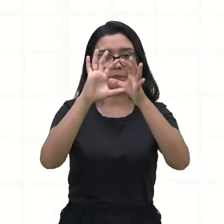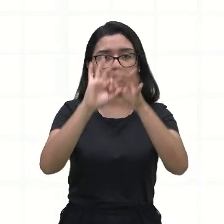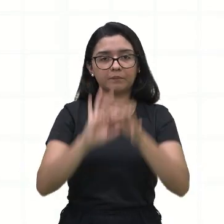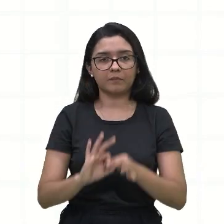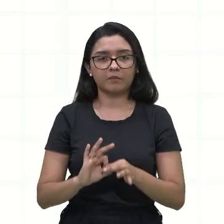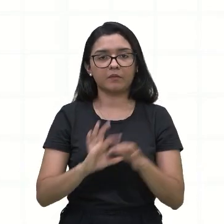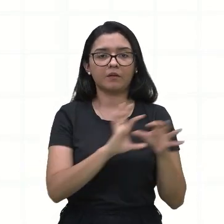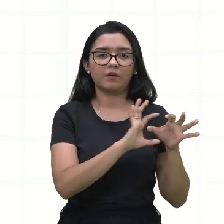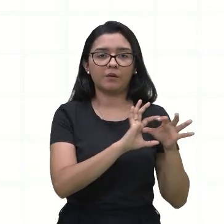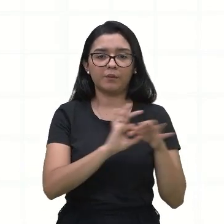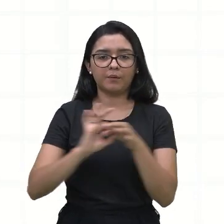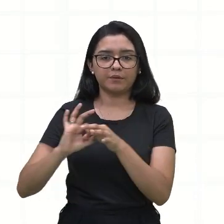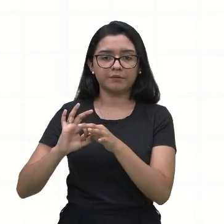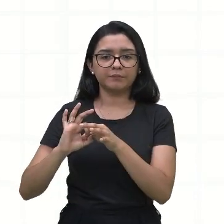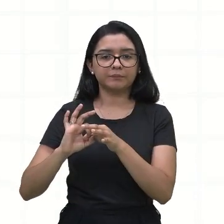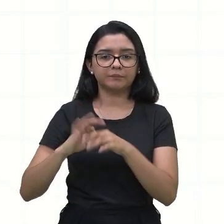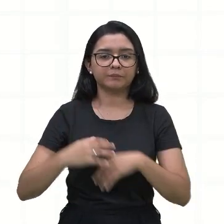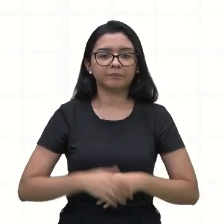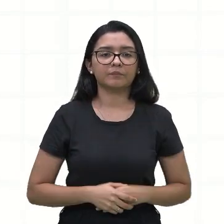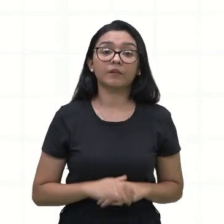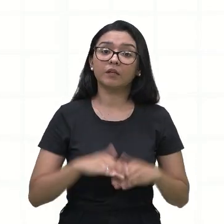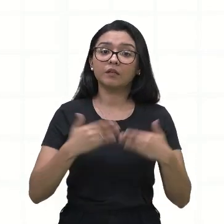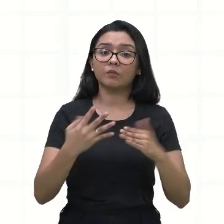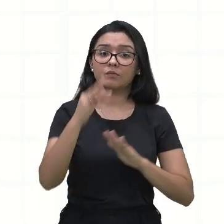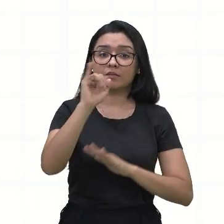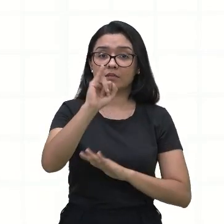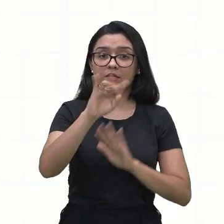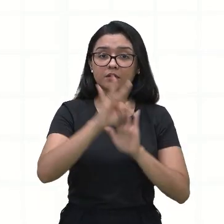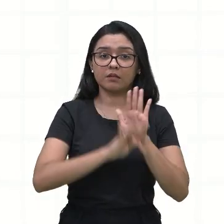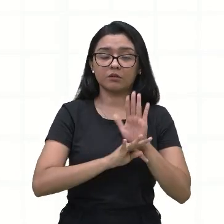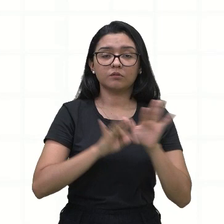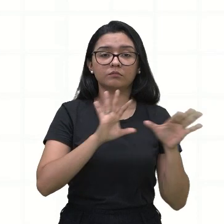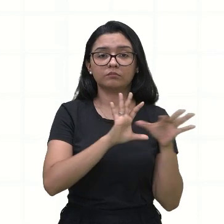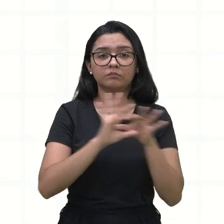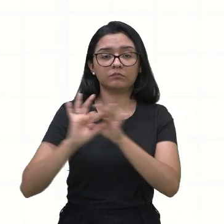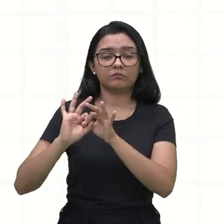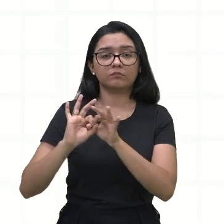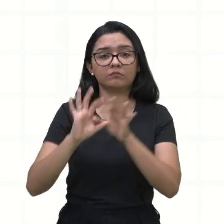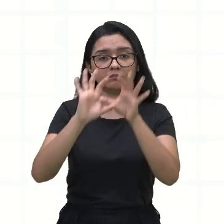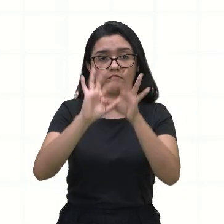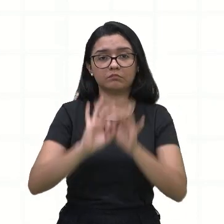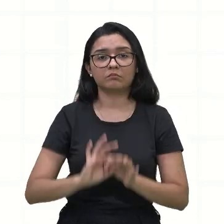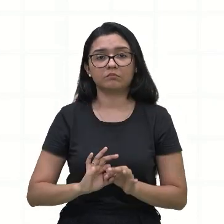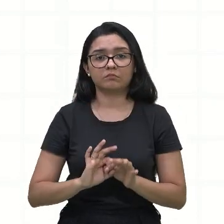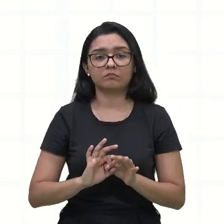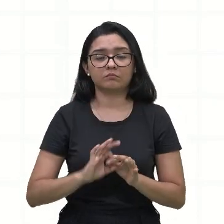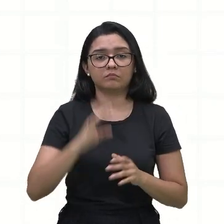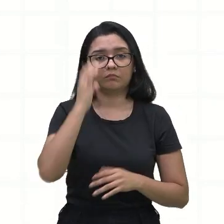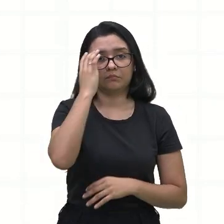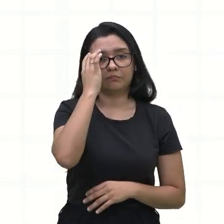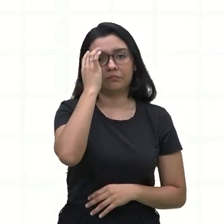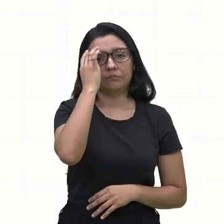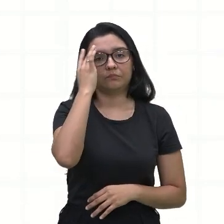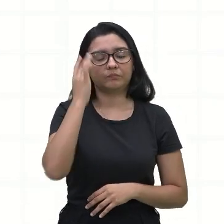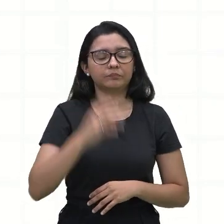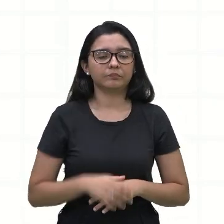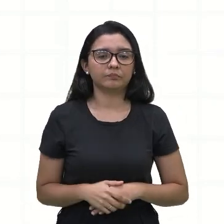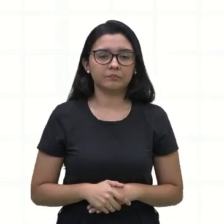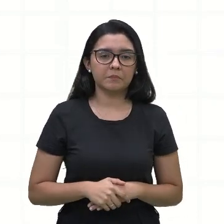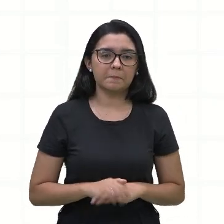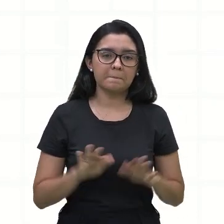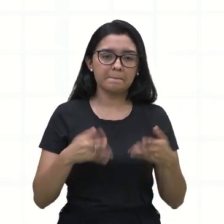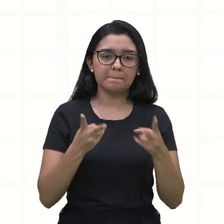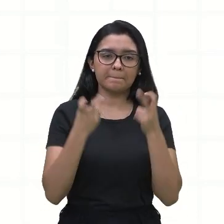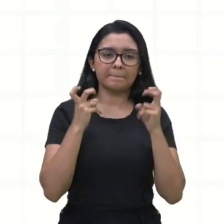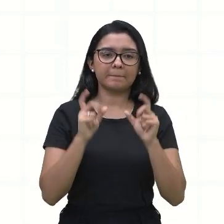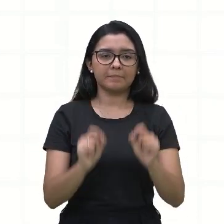tenha coesão. Um texto coeso, ele pode ser coeso, mas pode ser incoerente também, tá? Então, notem